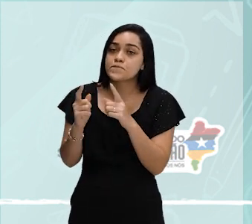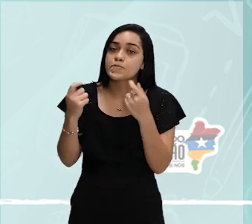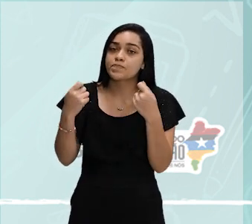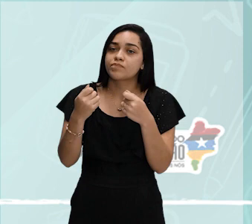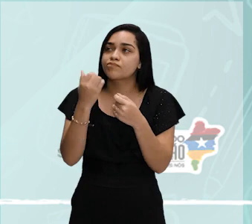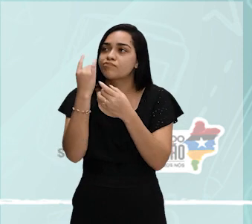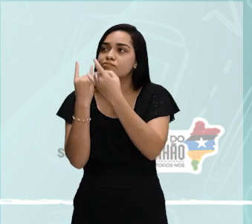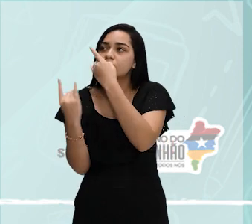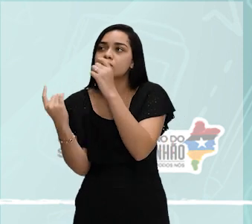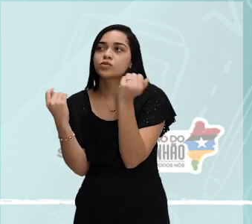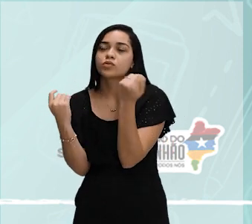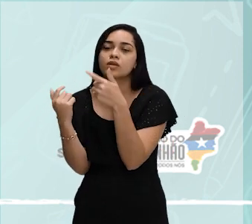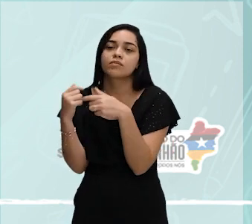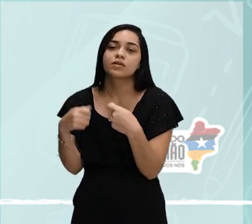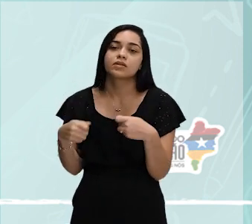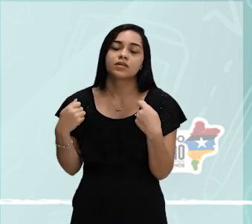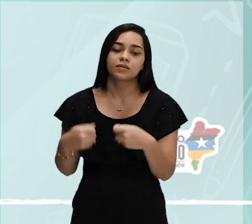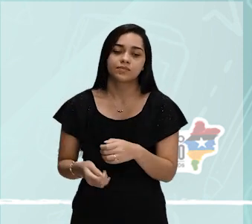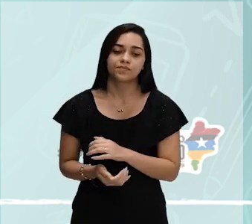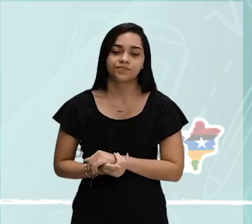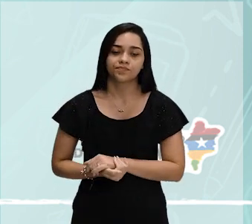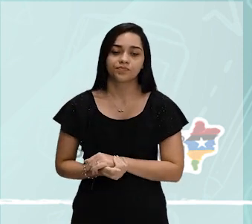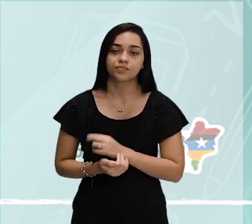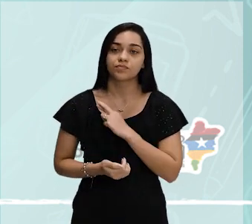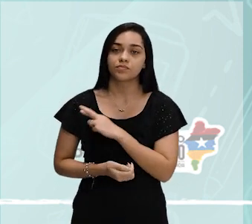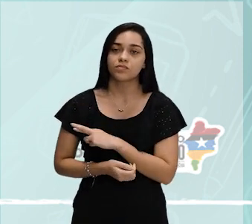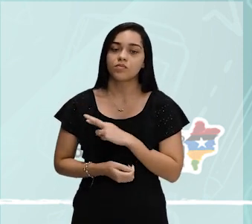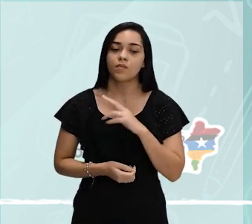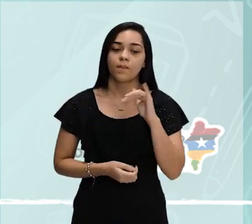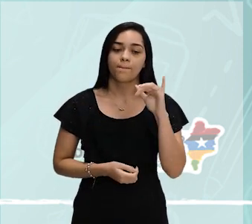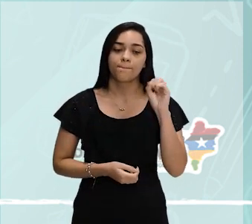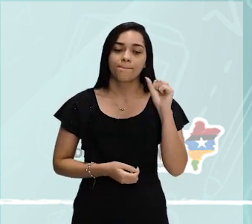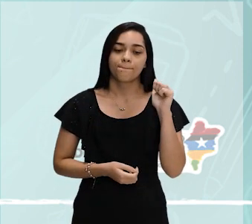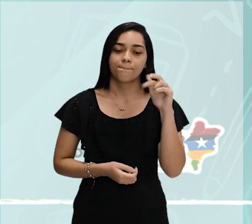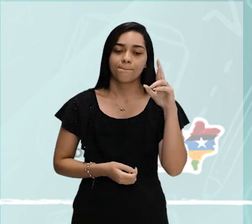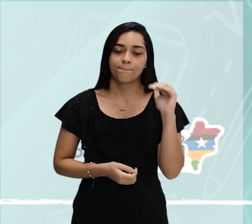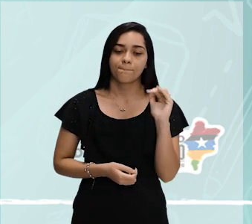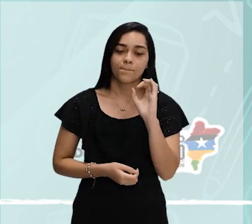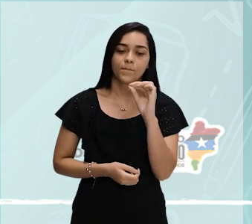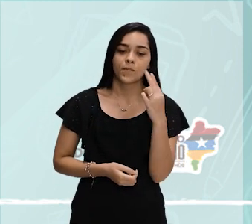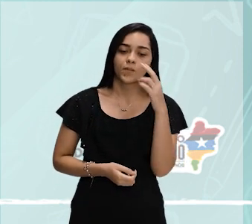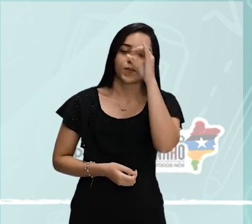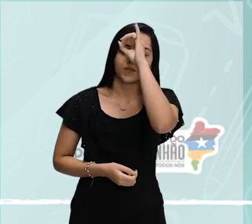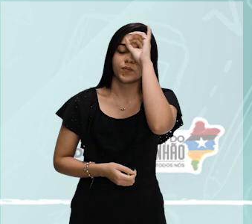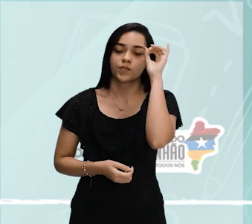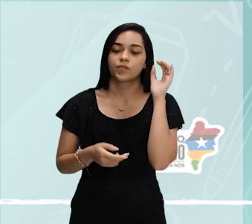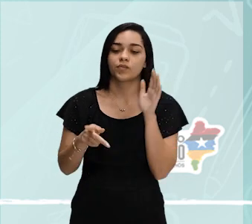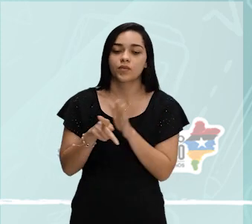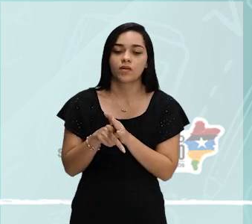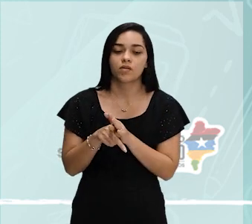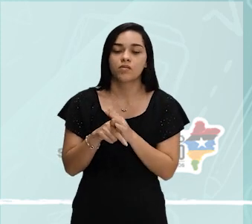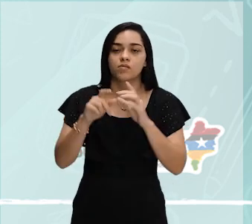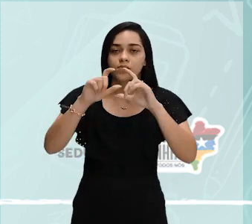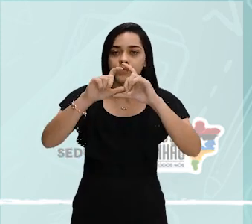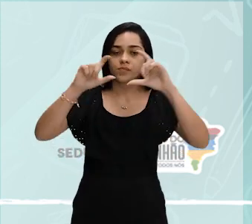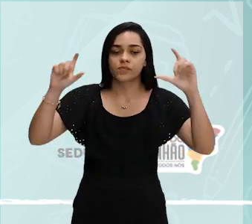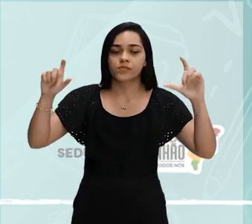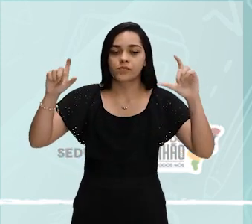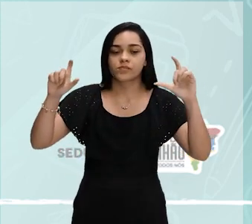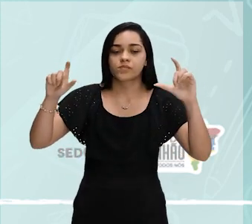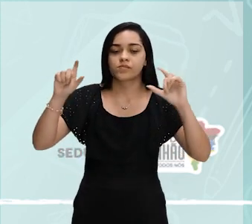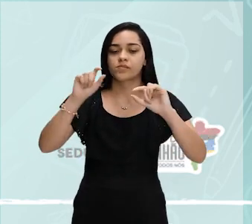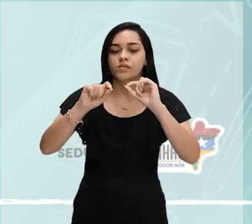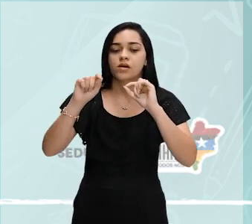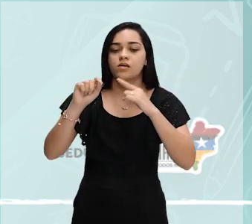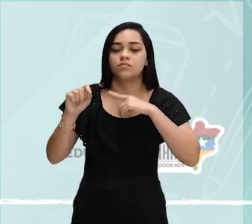necessidade. Romances como Escravizaura ou Inocência, que de fato foi extraído, né, dessa que nós lemos aí,